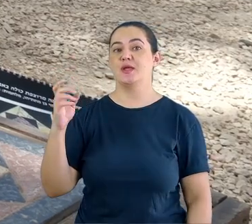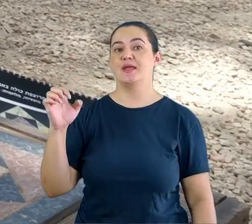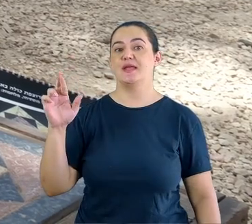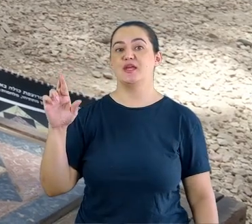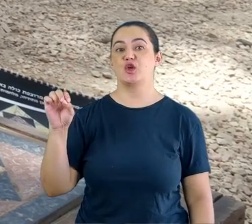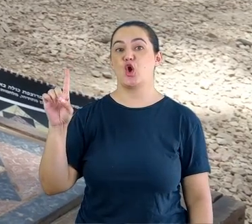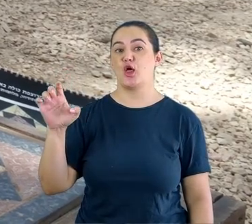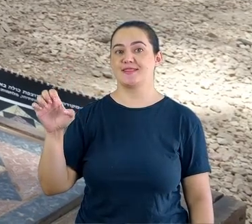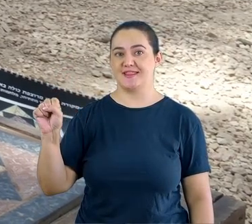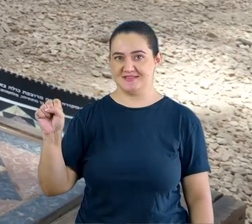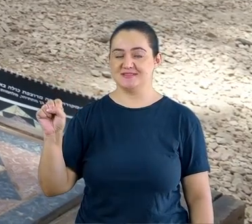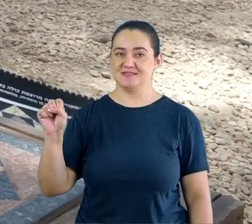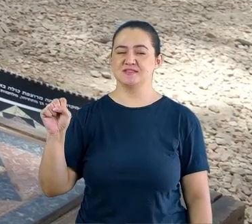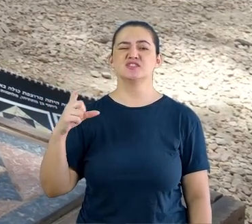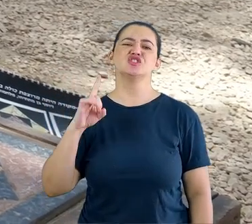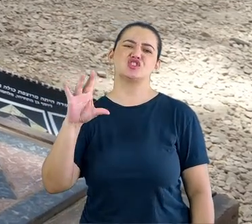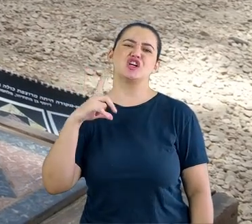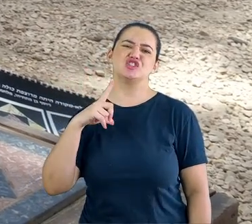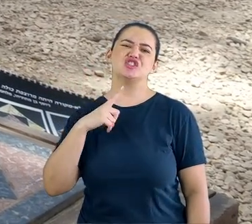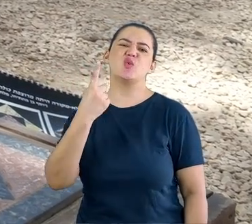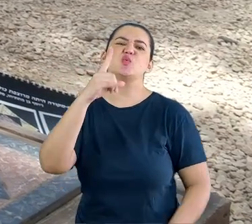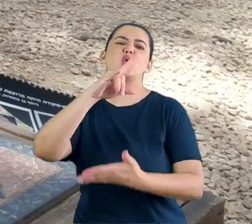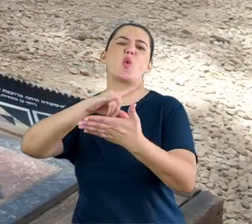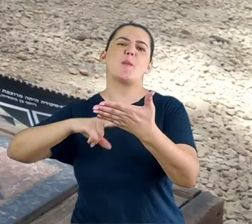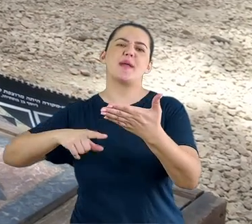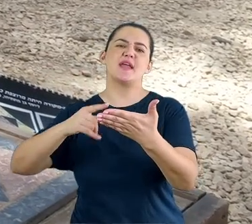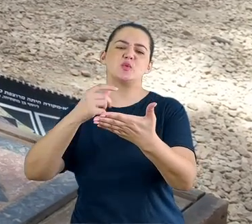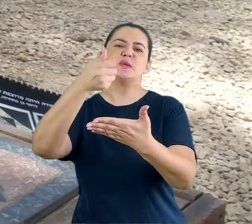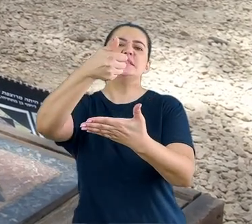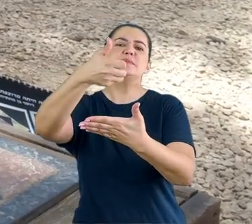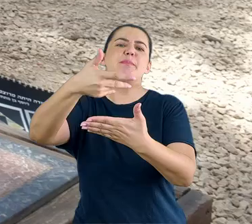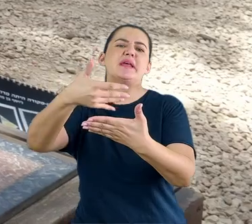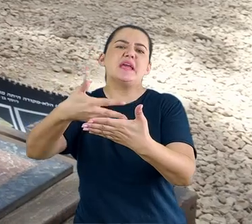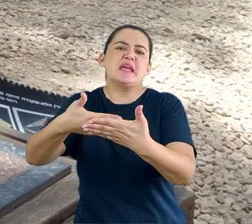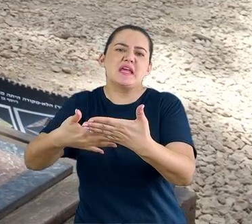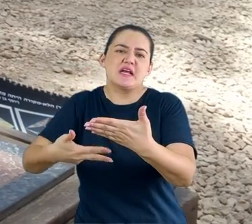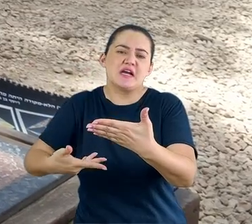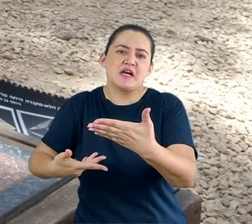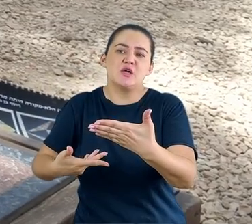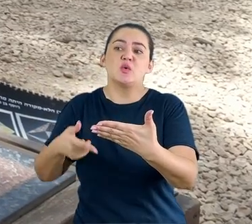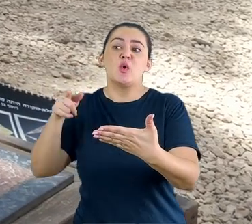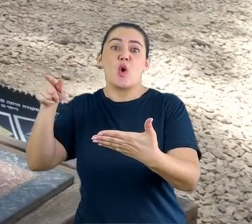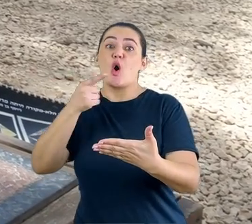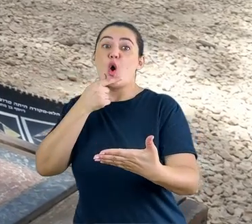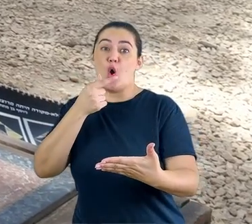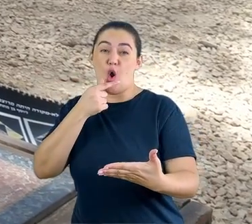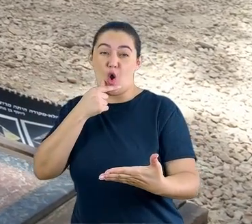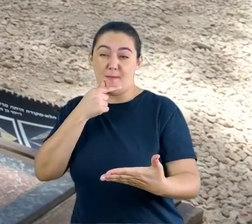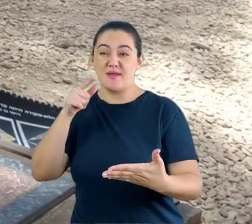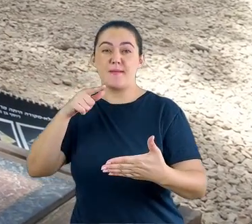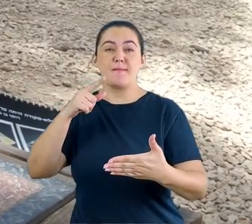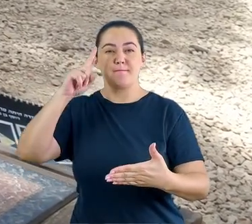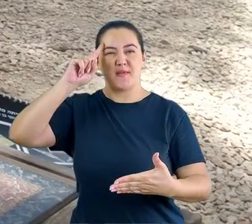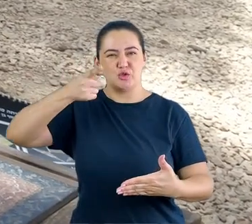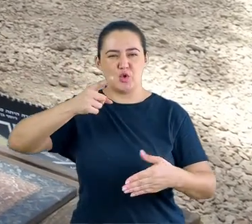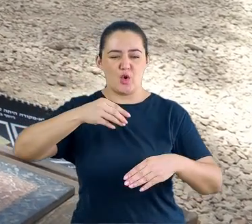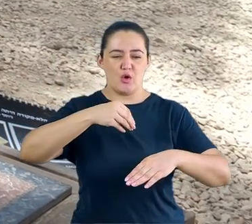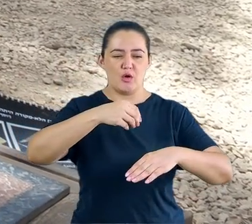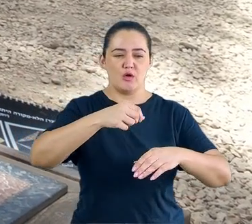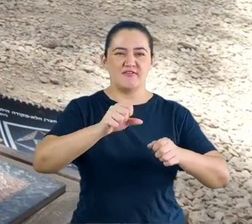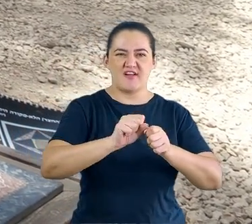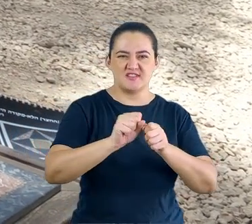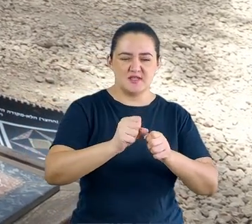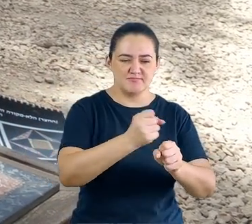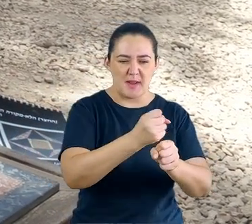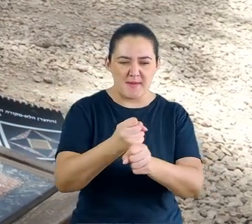Herodes. A única coisa que nós tínhamos era a descrição de Flávio Josefo, que declara que Herodes mandou fazer o piso do